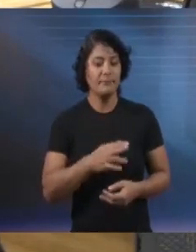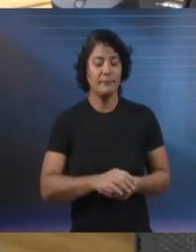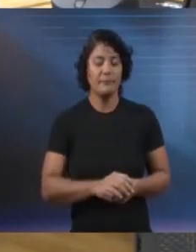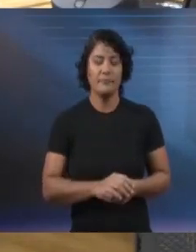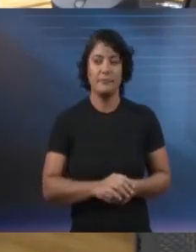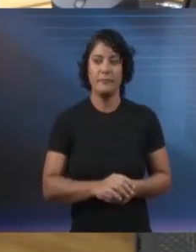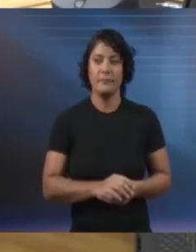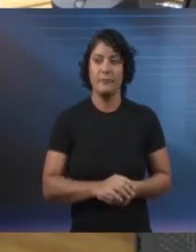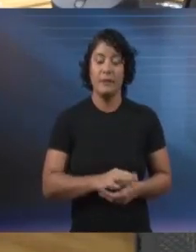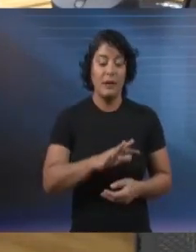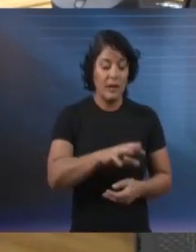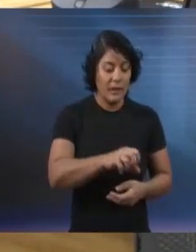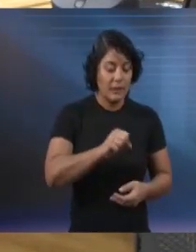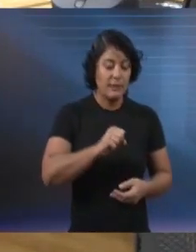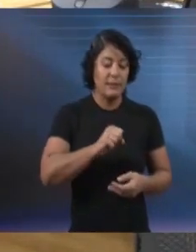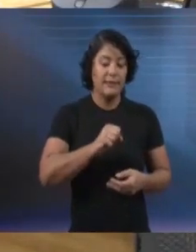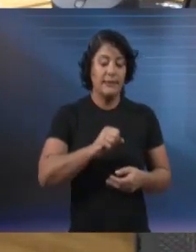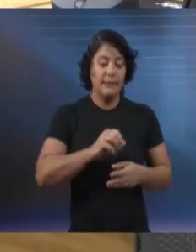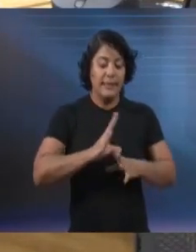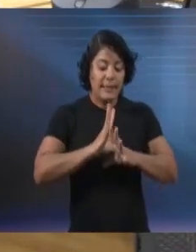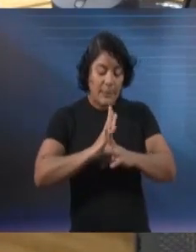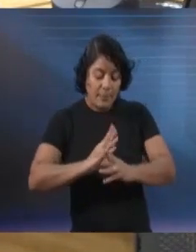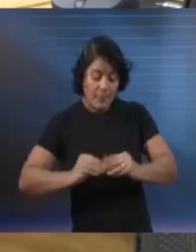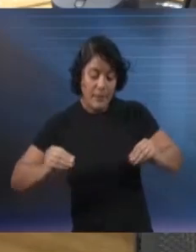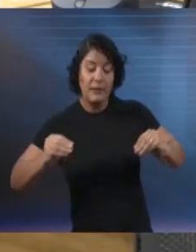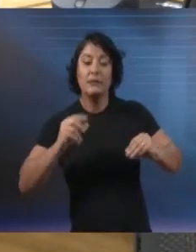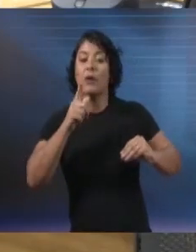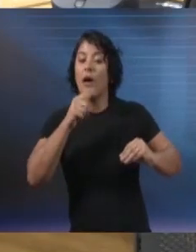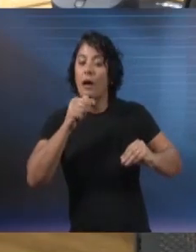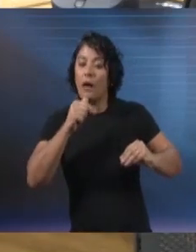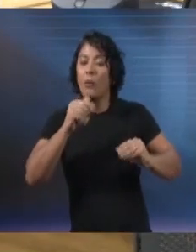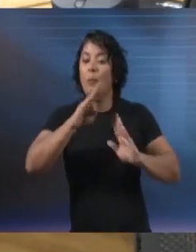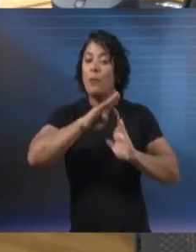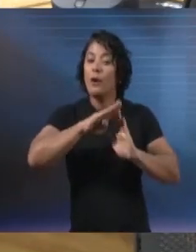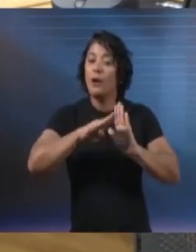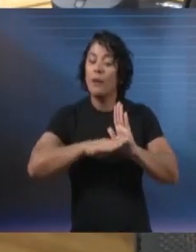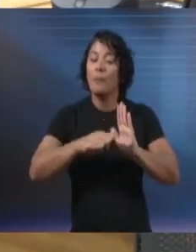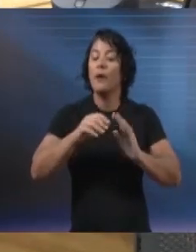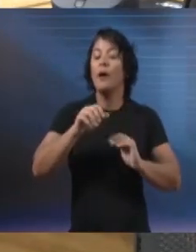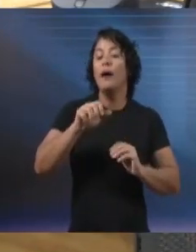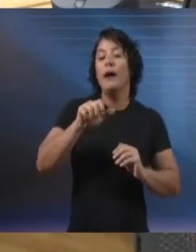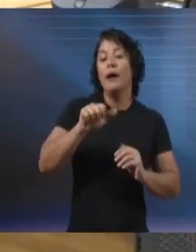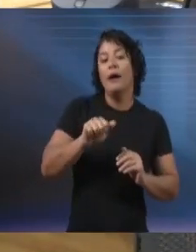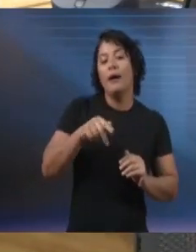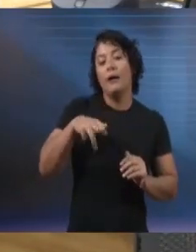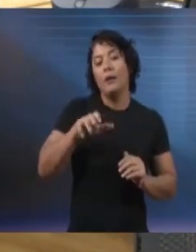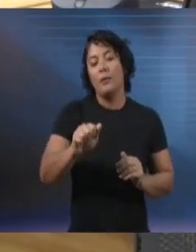coleta de água e no programa Água Azul do IDEMA já foi